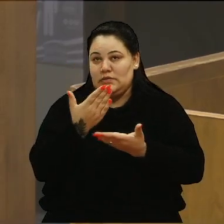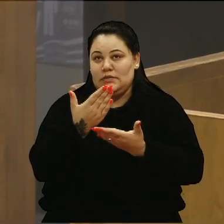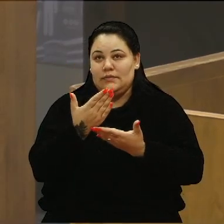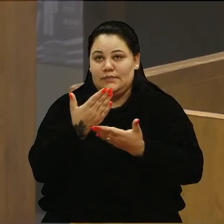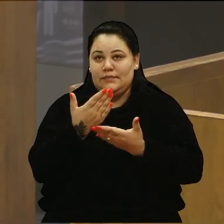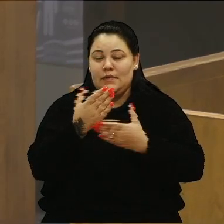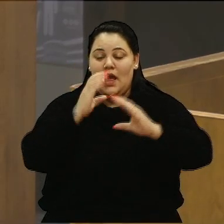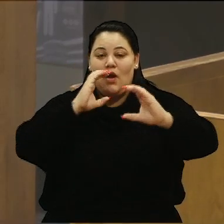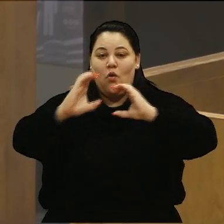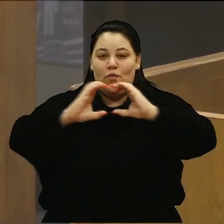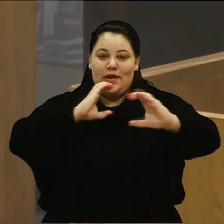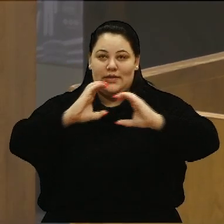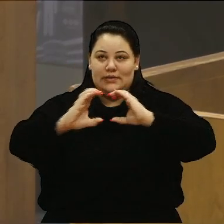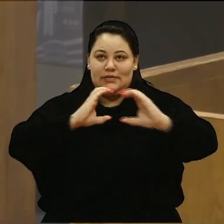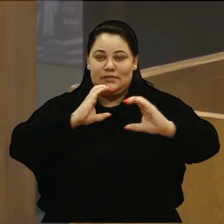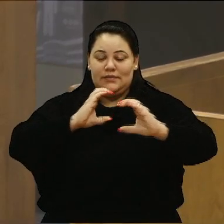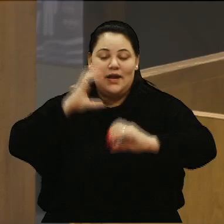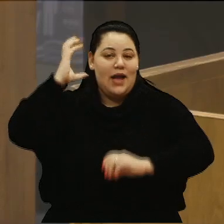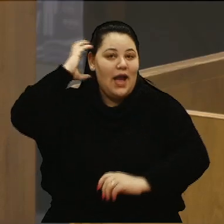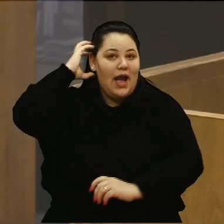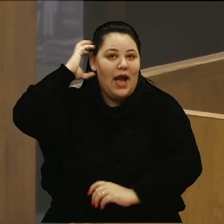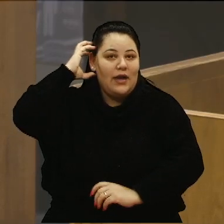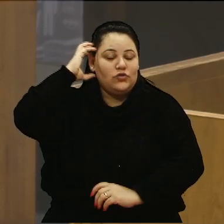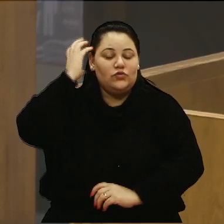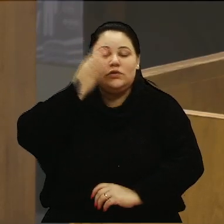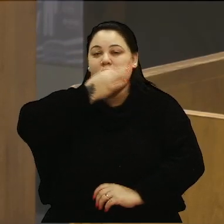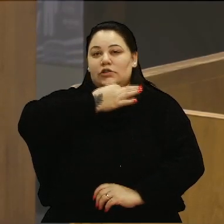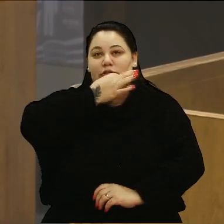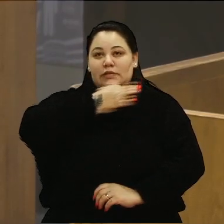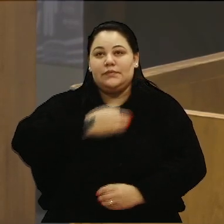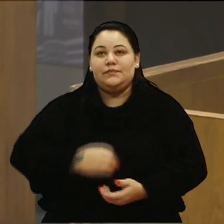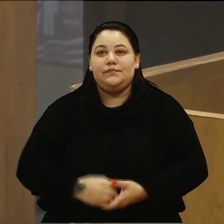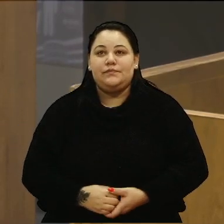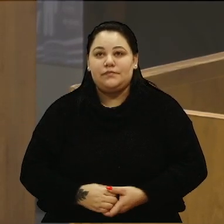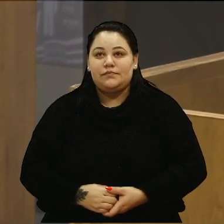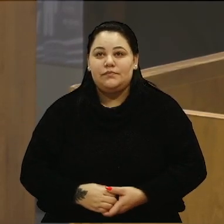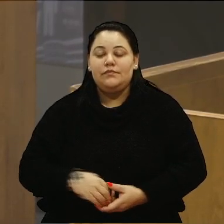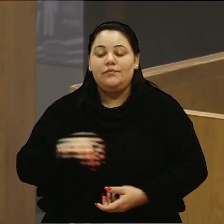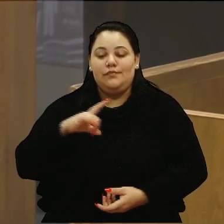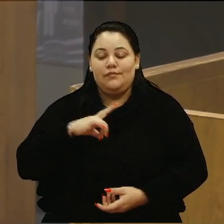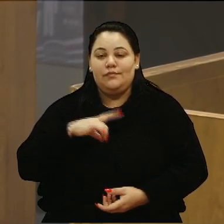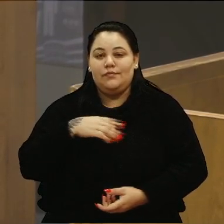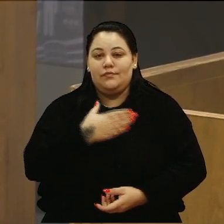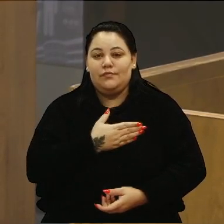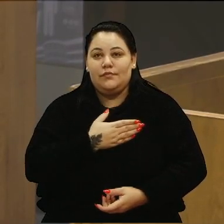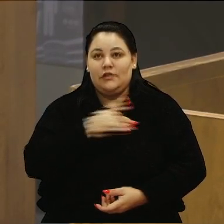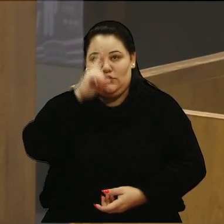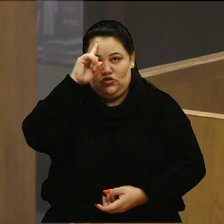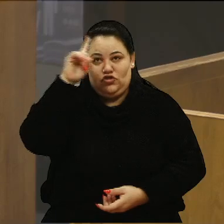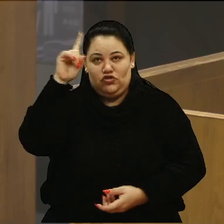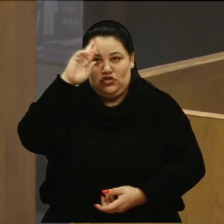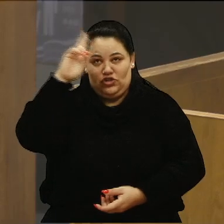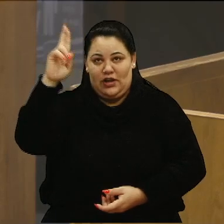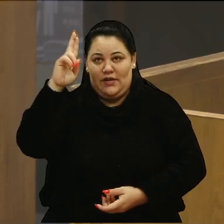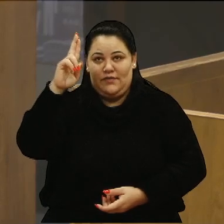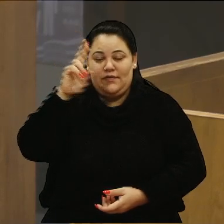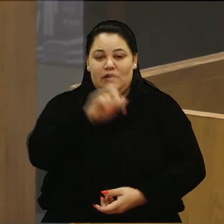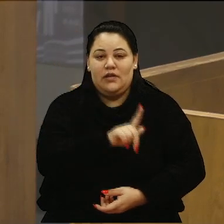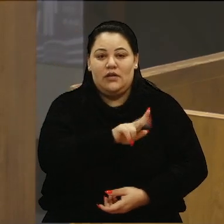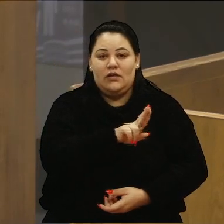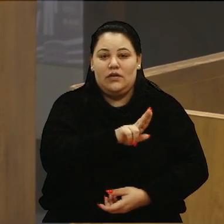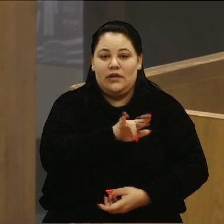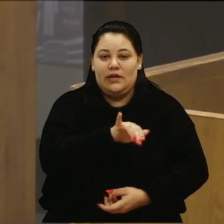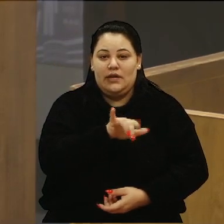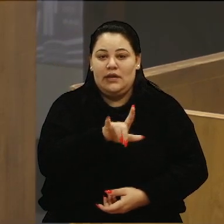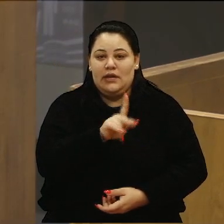de comunicação, Rádio Caxias, com o qual tem o seu dono proprietário, que é o senhor Guilherme